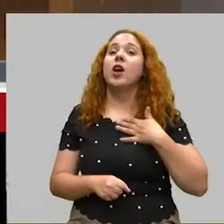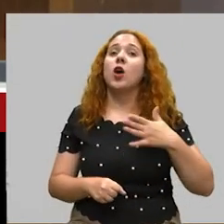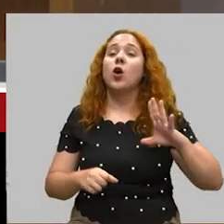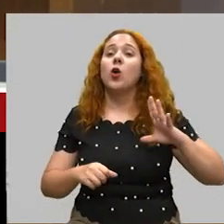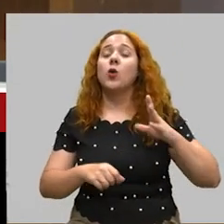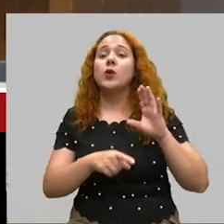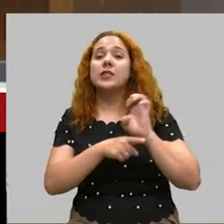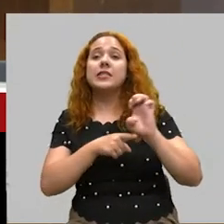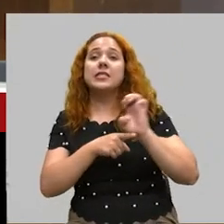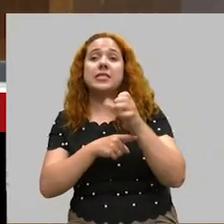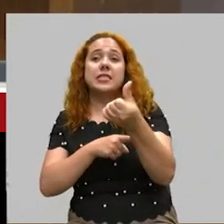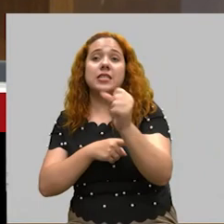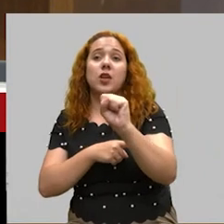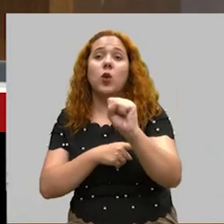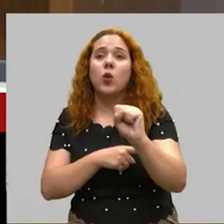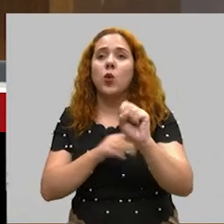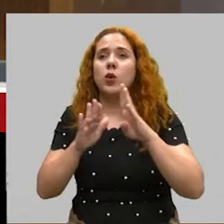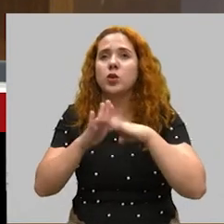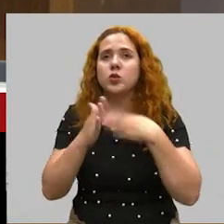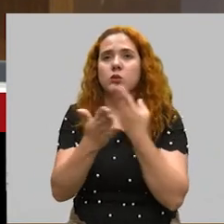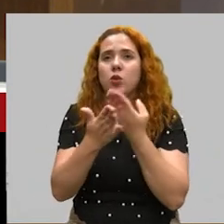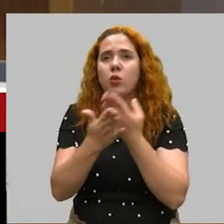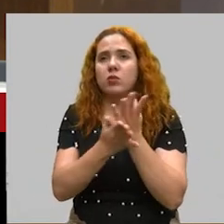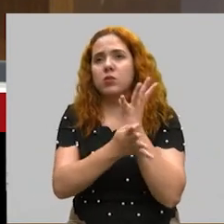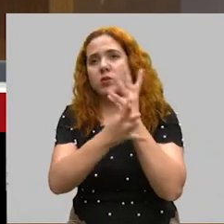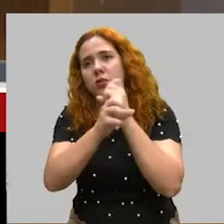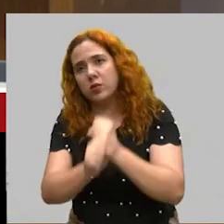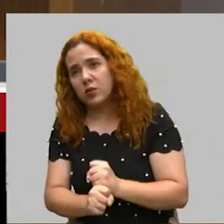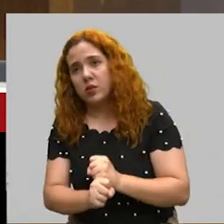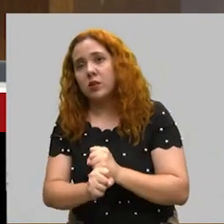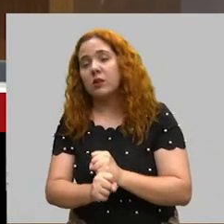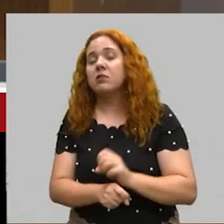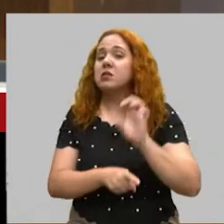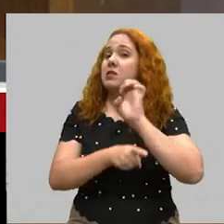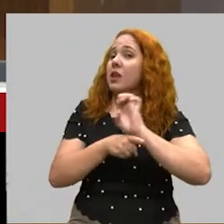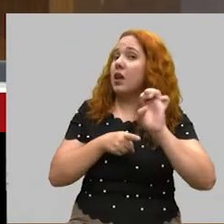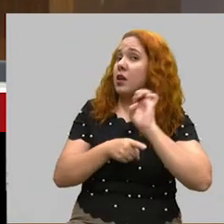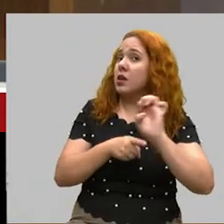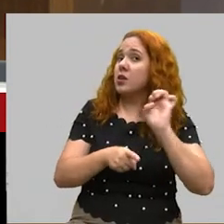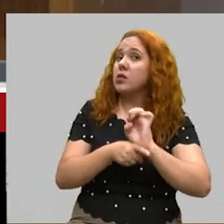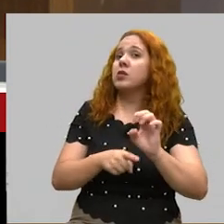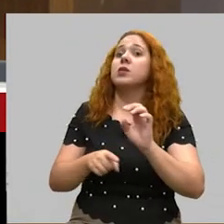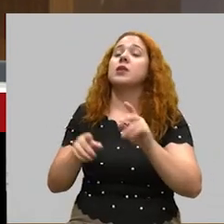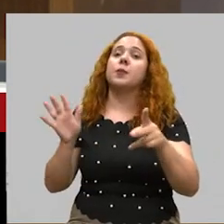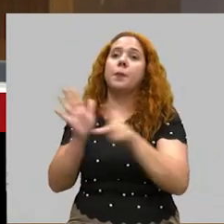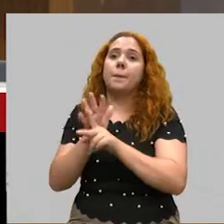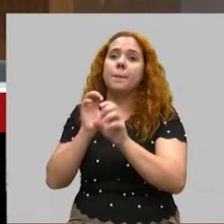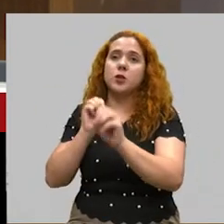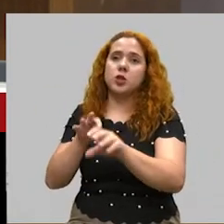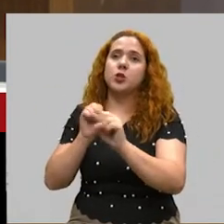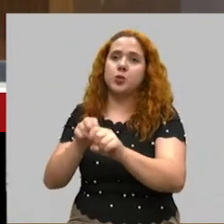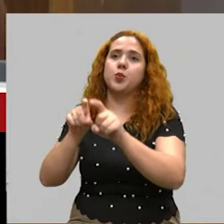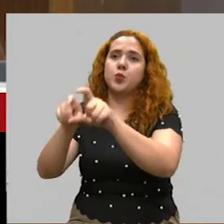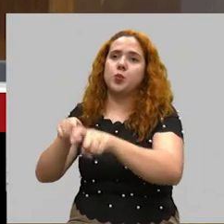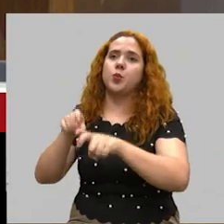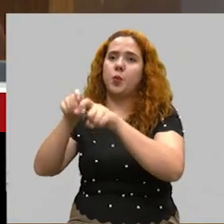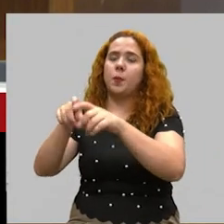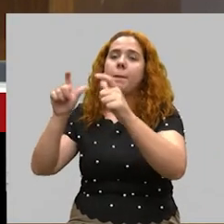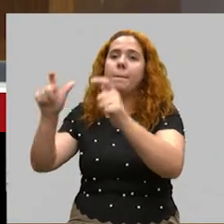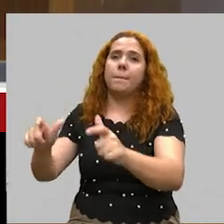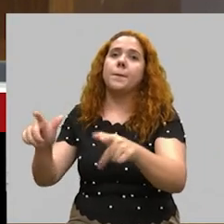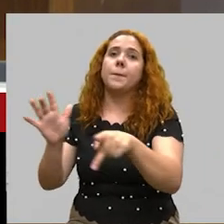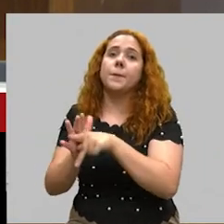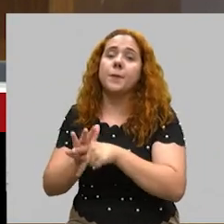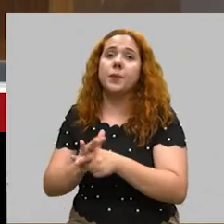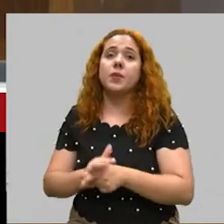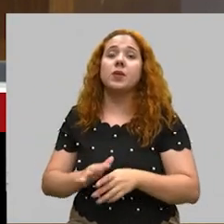700 oit escolas em média que trabalham estaduais que trabalham com a educação do campo eh E aí dentro dessa desse